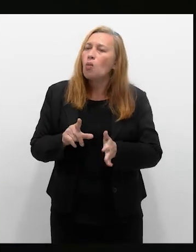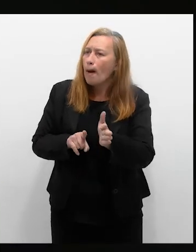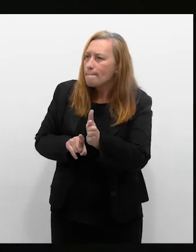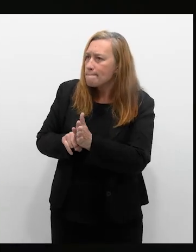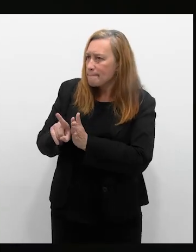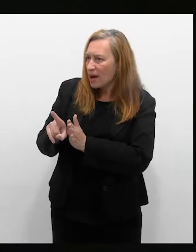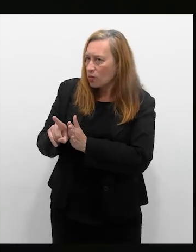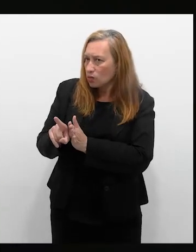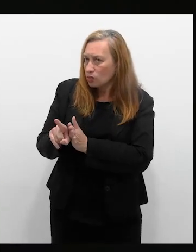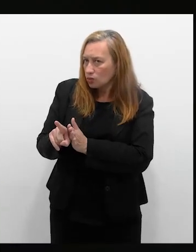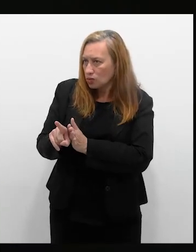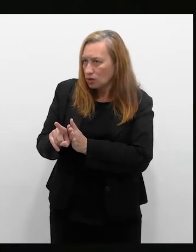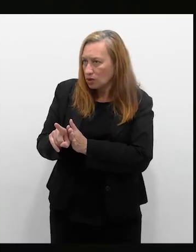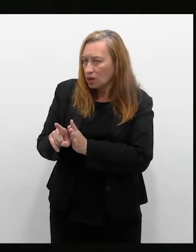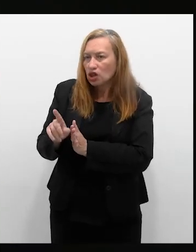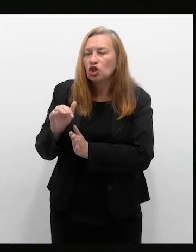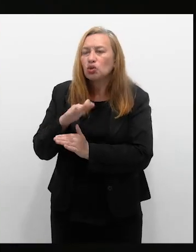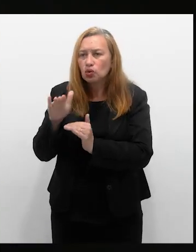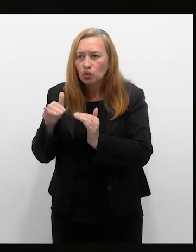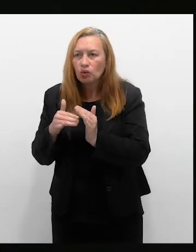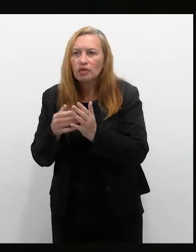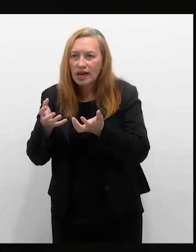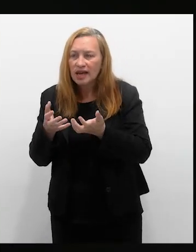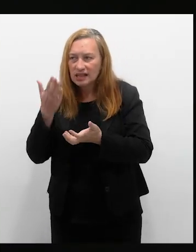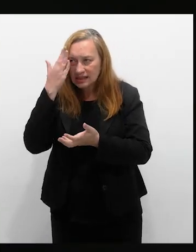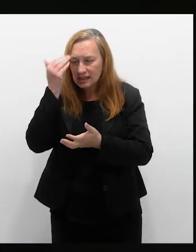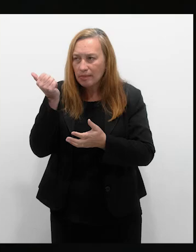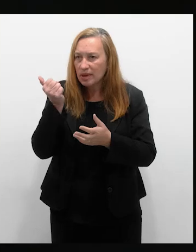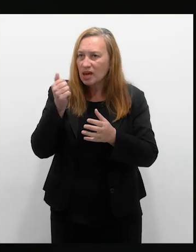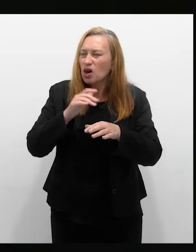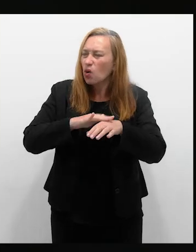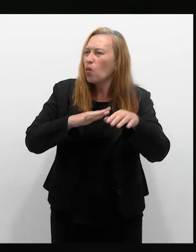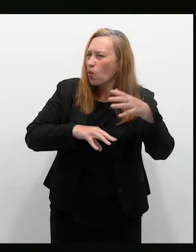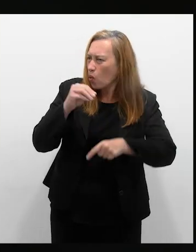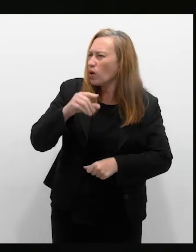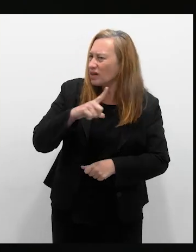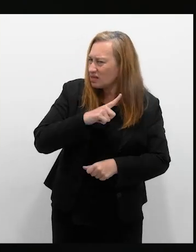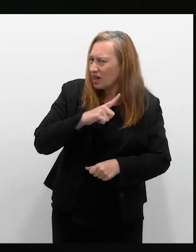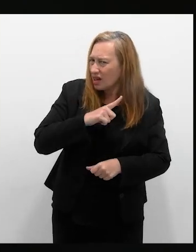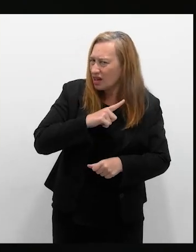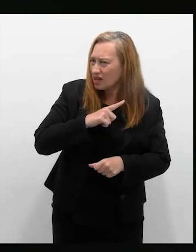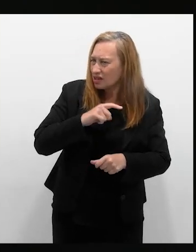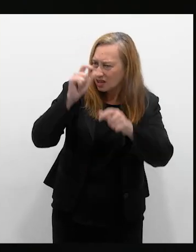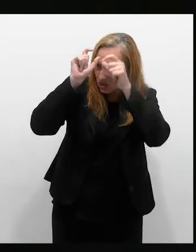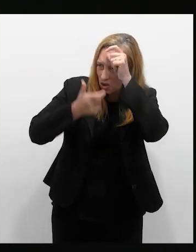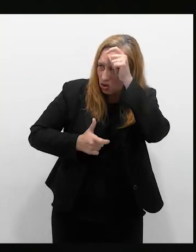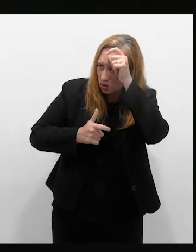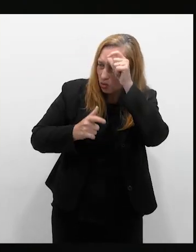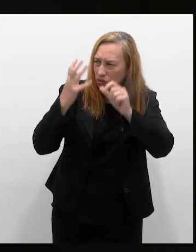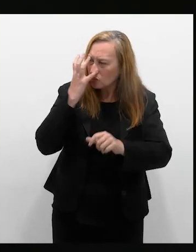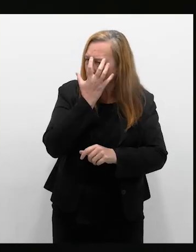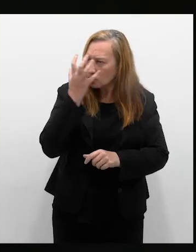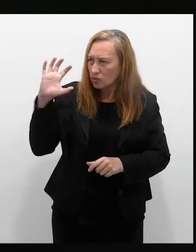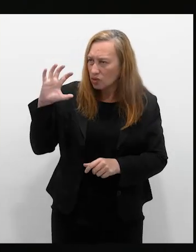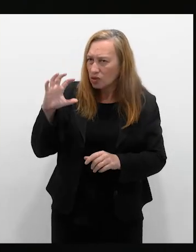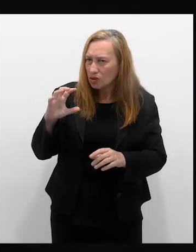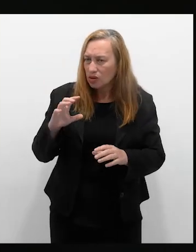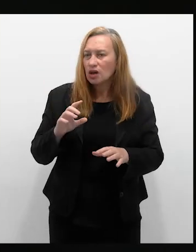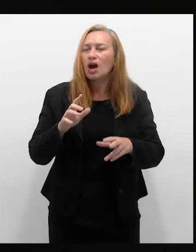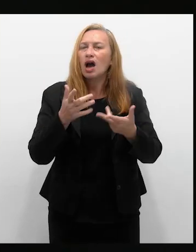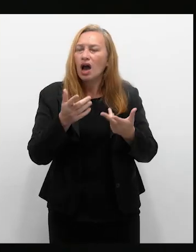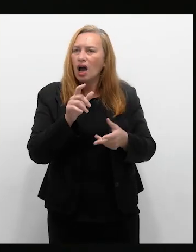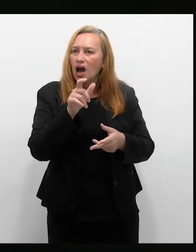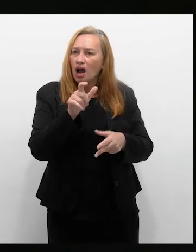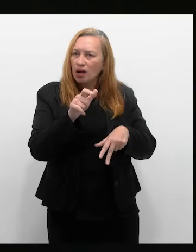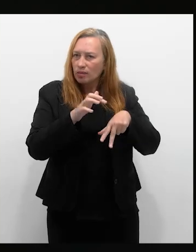uma pergunta leiga, mas eu acho que todo mundo quer saber. Há cura para esse tipo de situação? O paciente